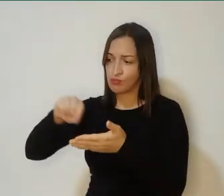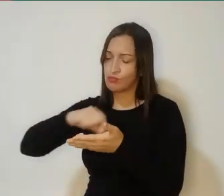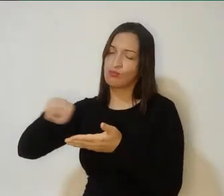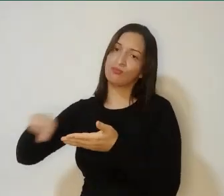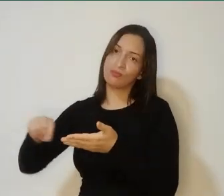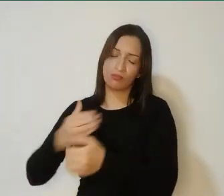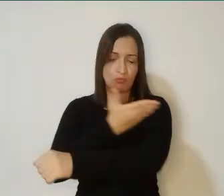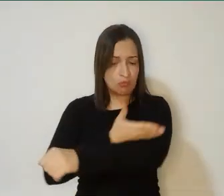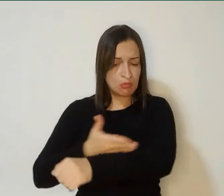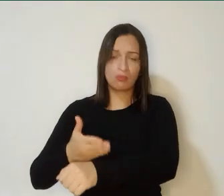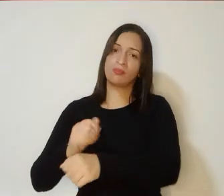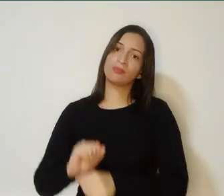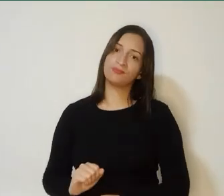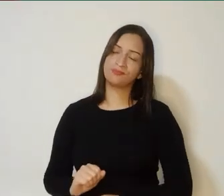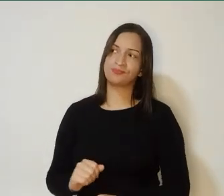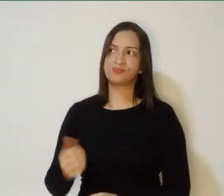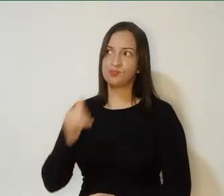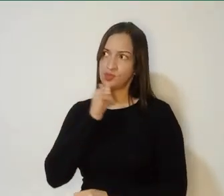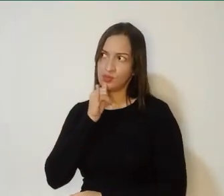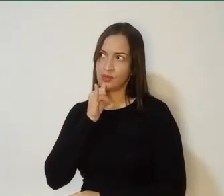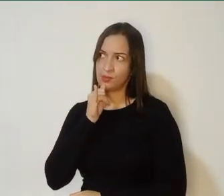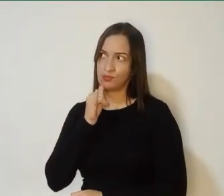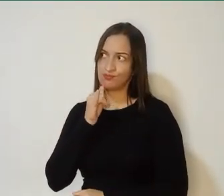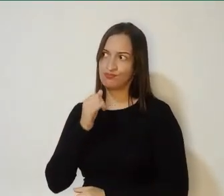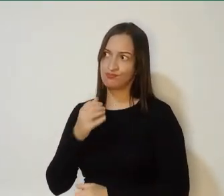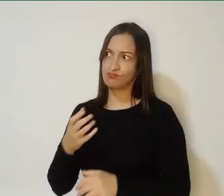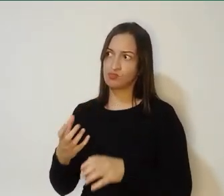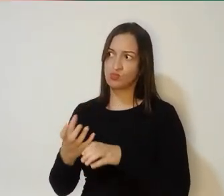científico. Um cara que escreve lá na engenharia sobre